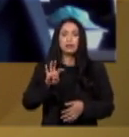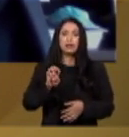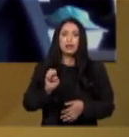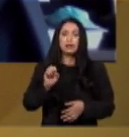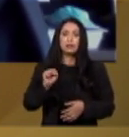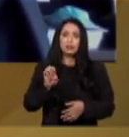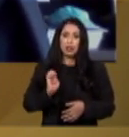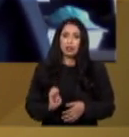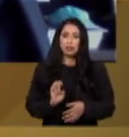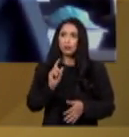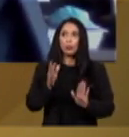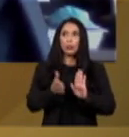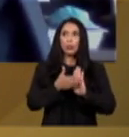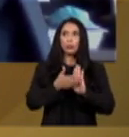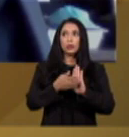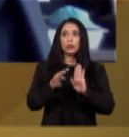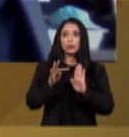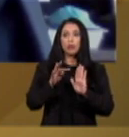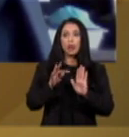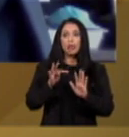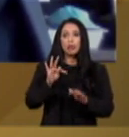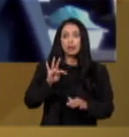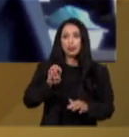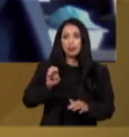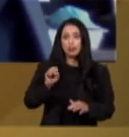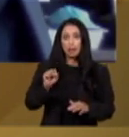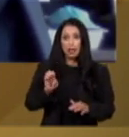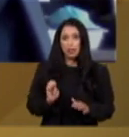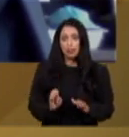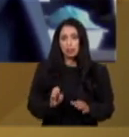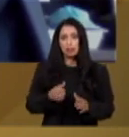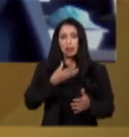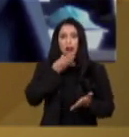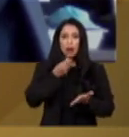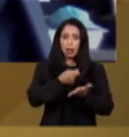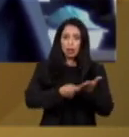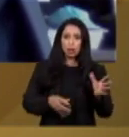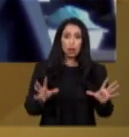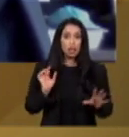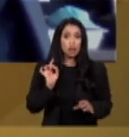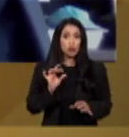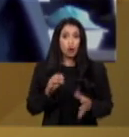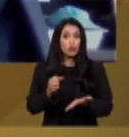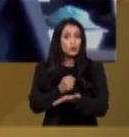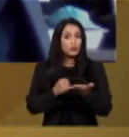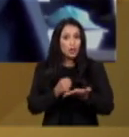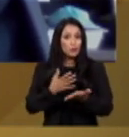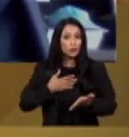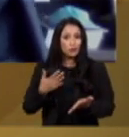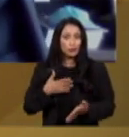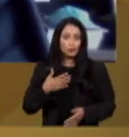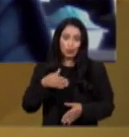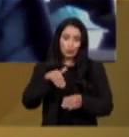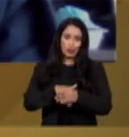propus propriamente uma tese ao relator. Essa é a conclusão do meu voto, é o fundamento jurídico do meu